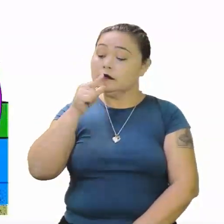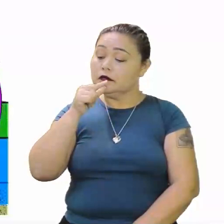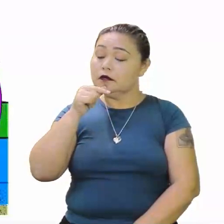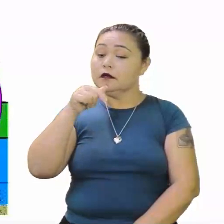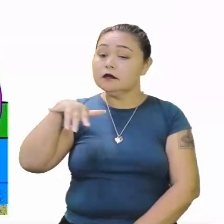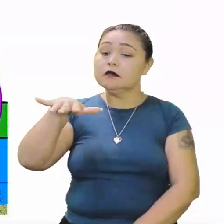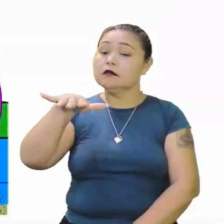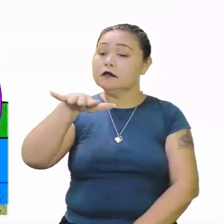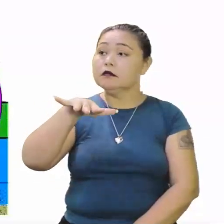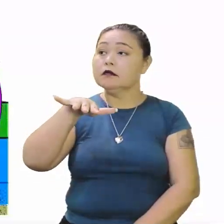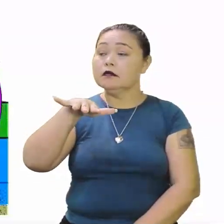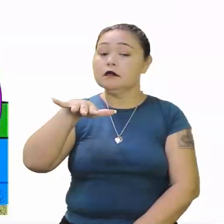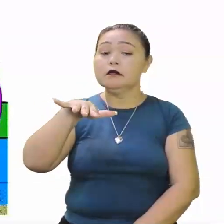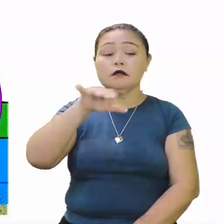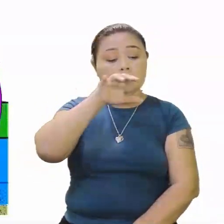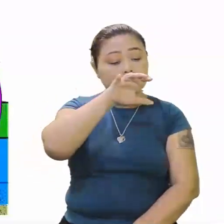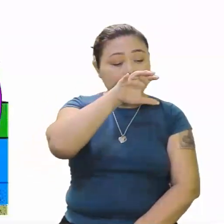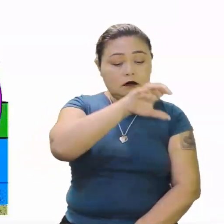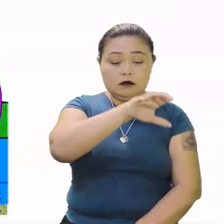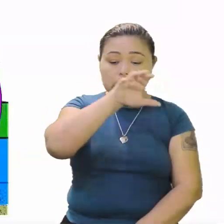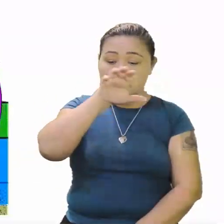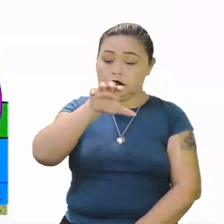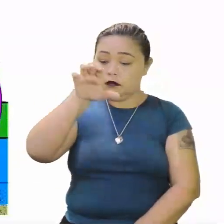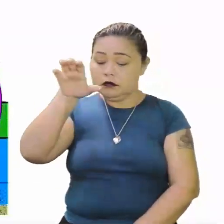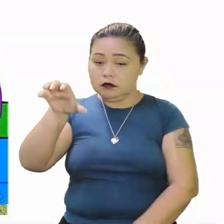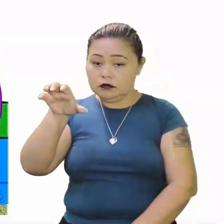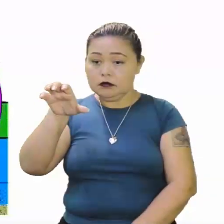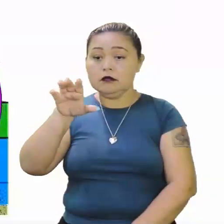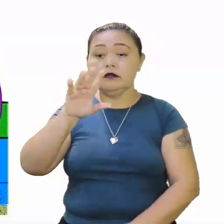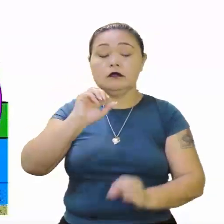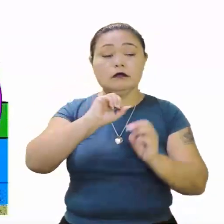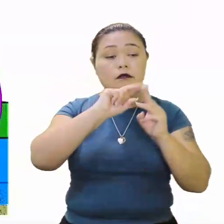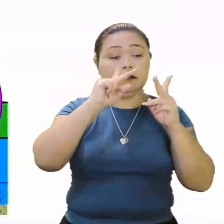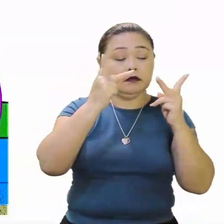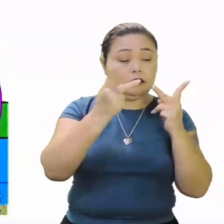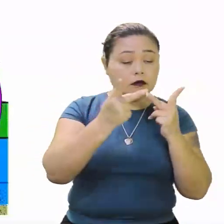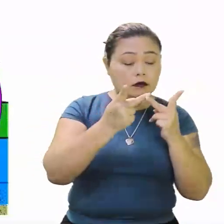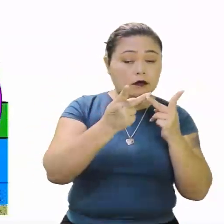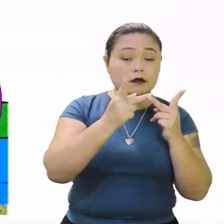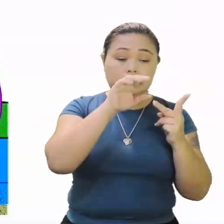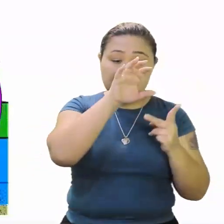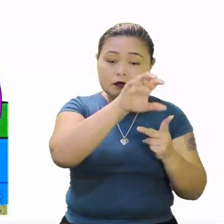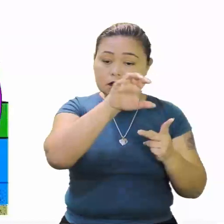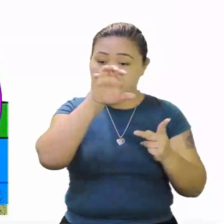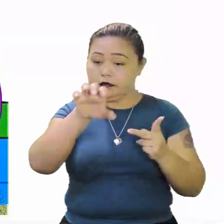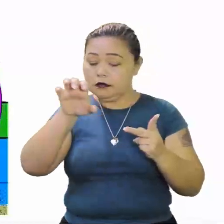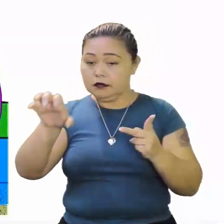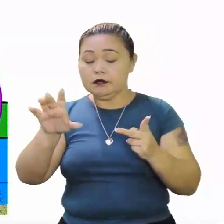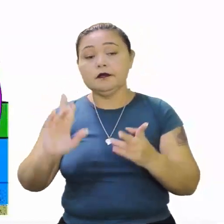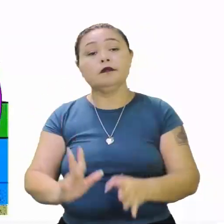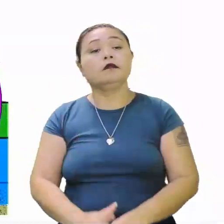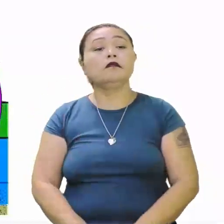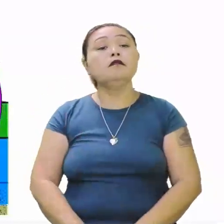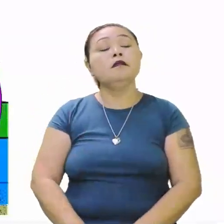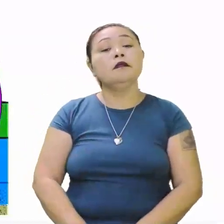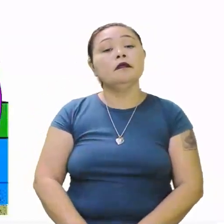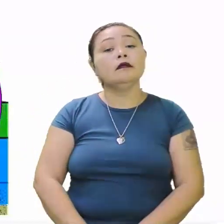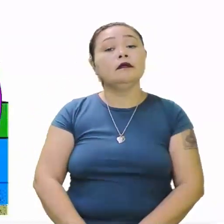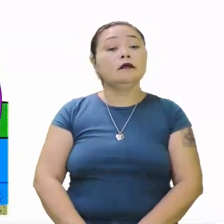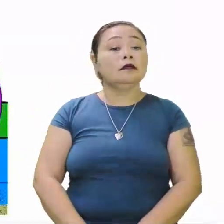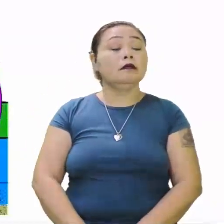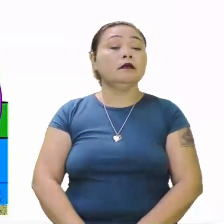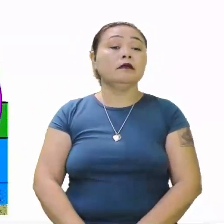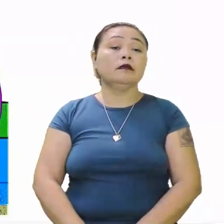pode estar nos 3 estados físicos da matéria, hein? E assim, o ciclo da água é